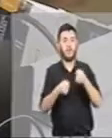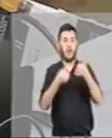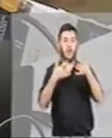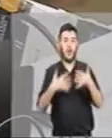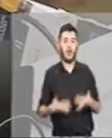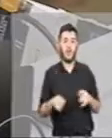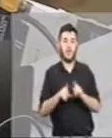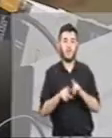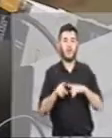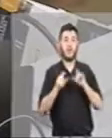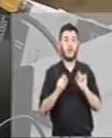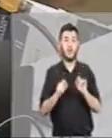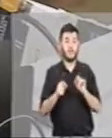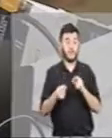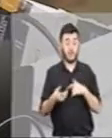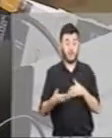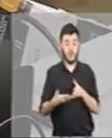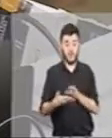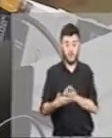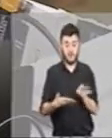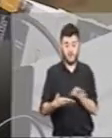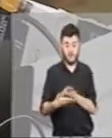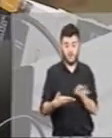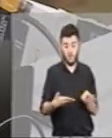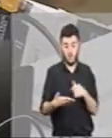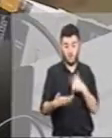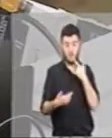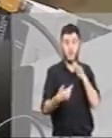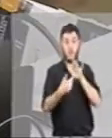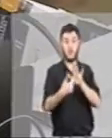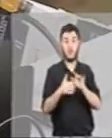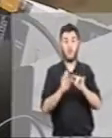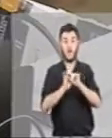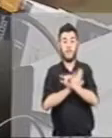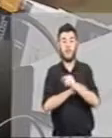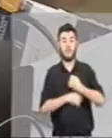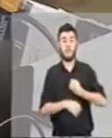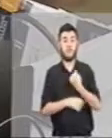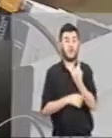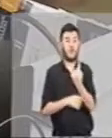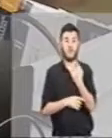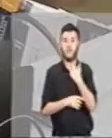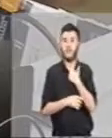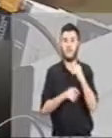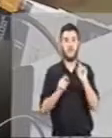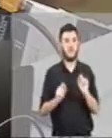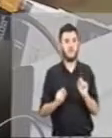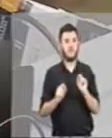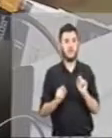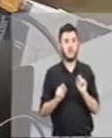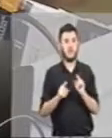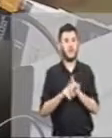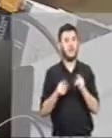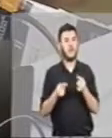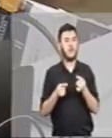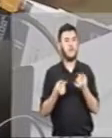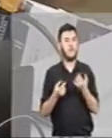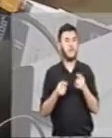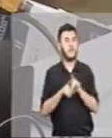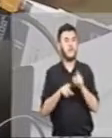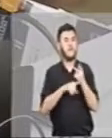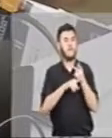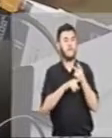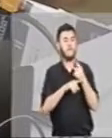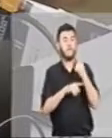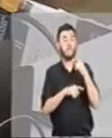apenso 1, não deve ser desconstituída antes da apreciação do pedido formulado pelo Procurador-Geral sob pena